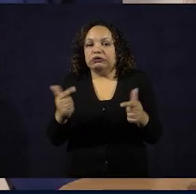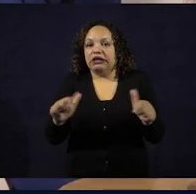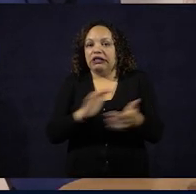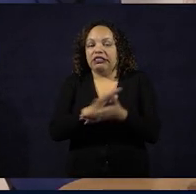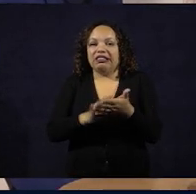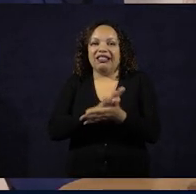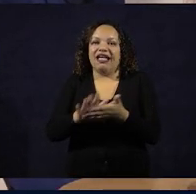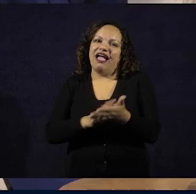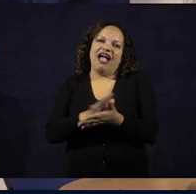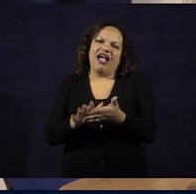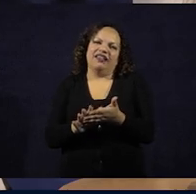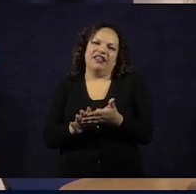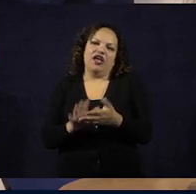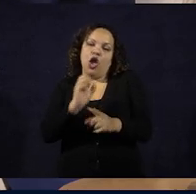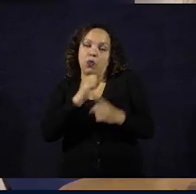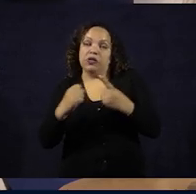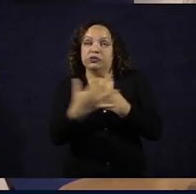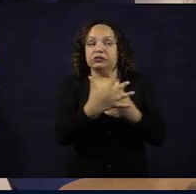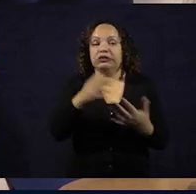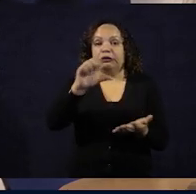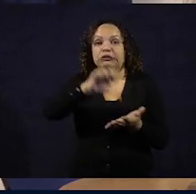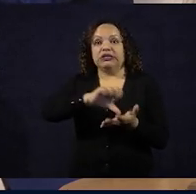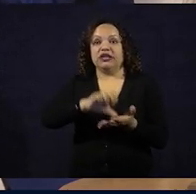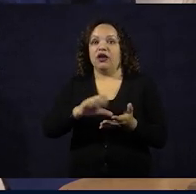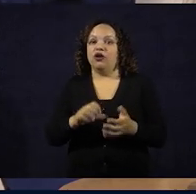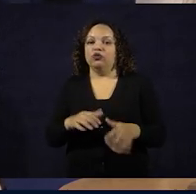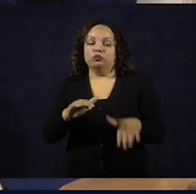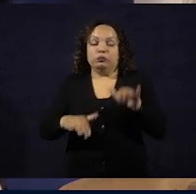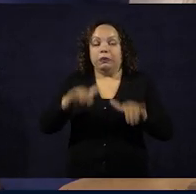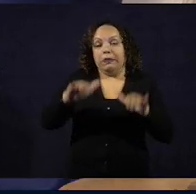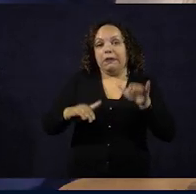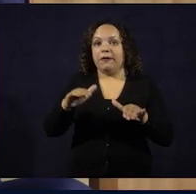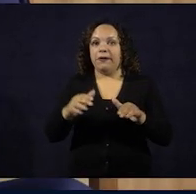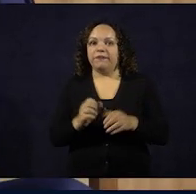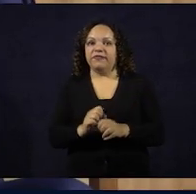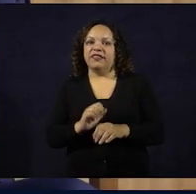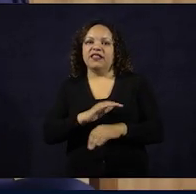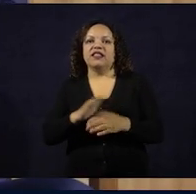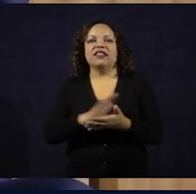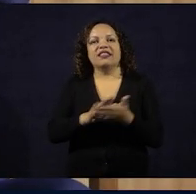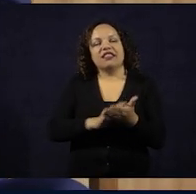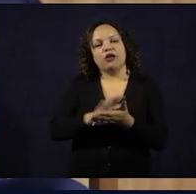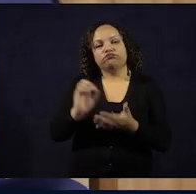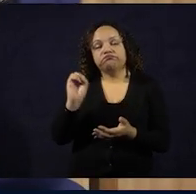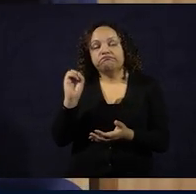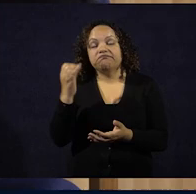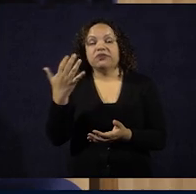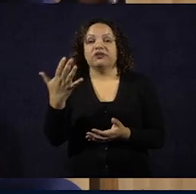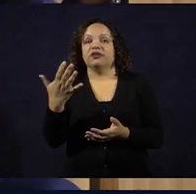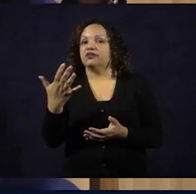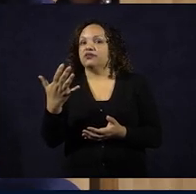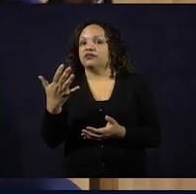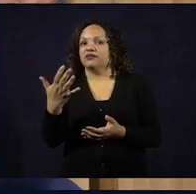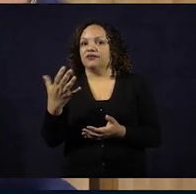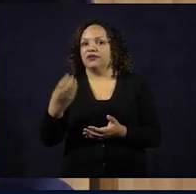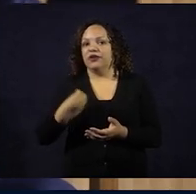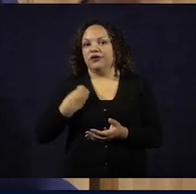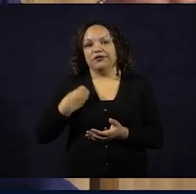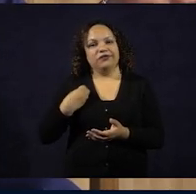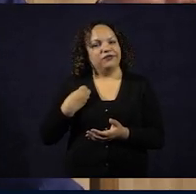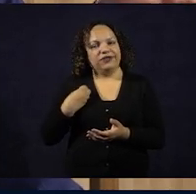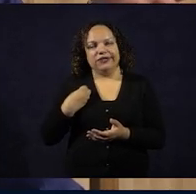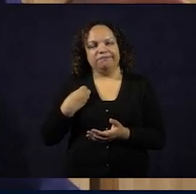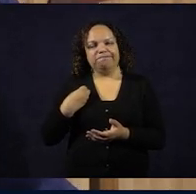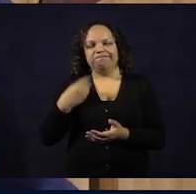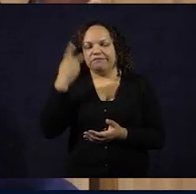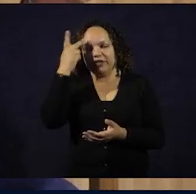é uma uma sociedade centralizada então não tem estabilidade Na verdade nada acontece porque o governo vai ser o mesmo não é bem assim na verdade não